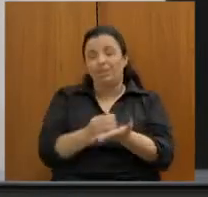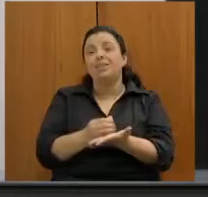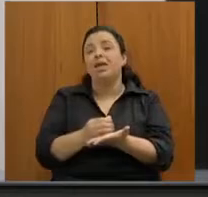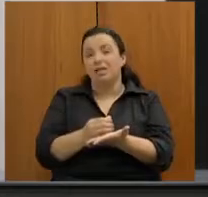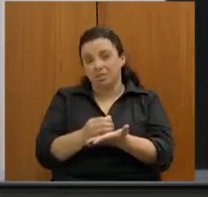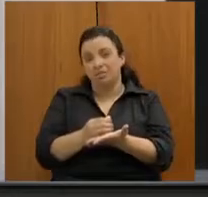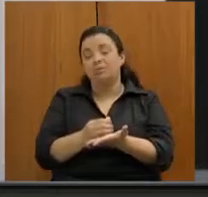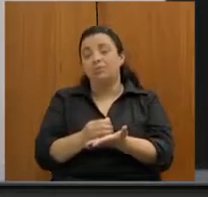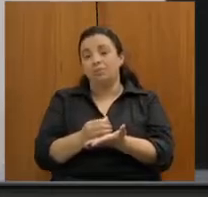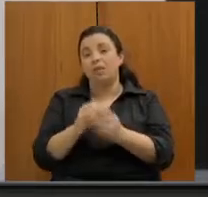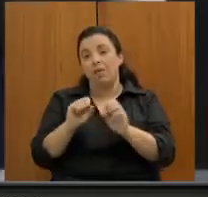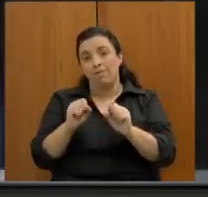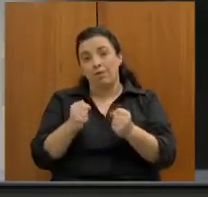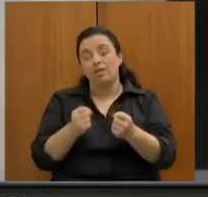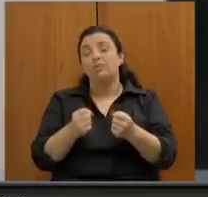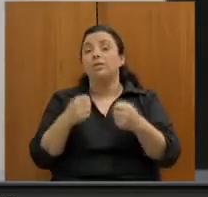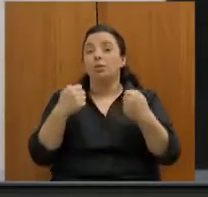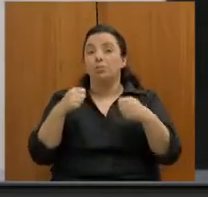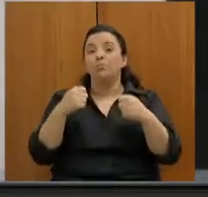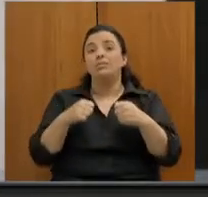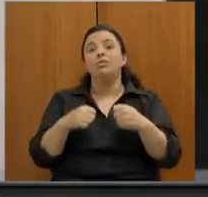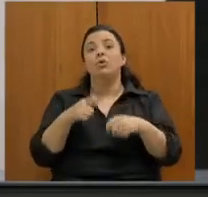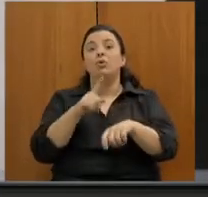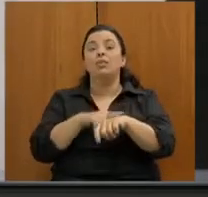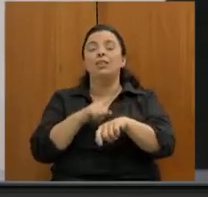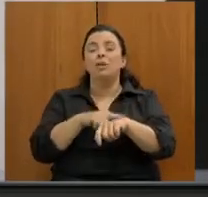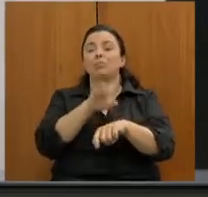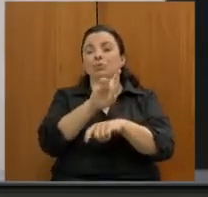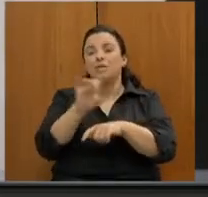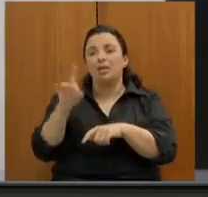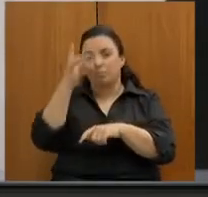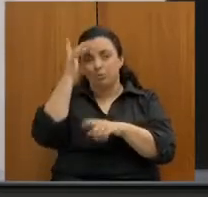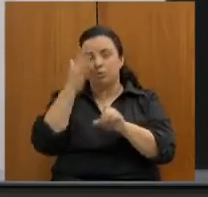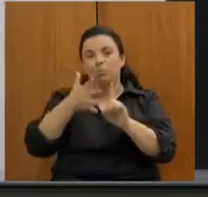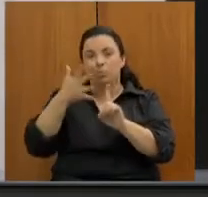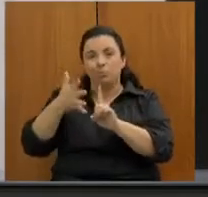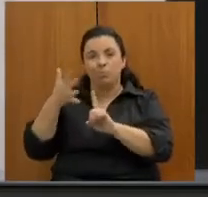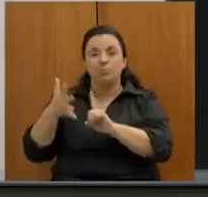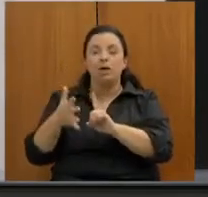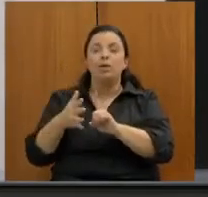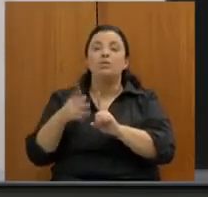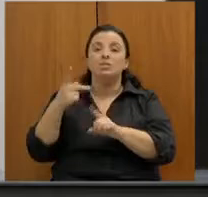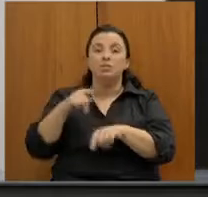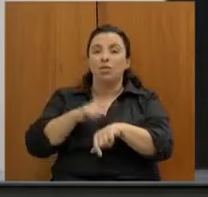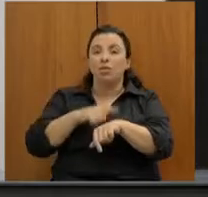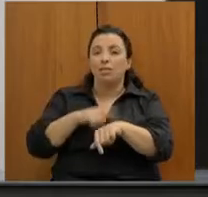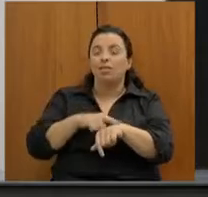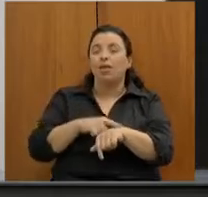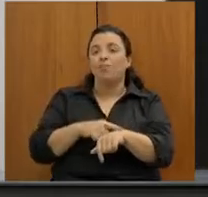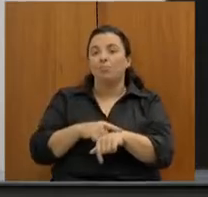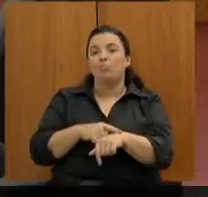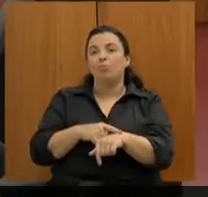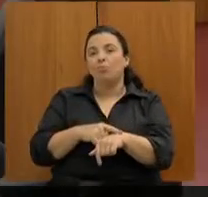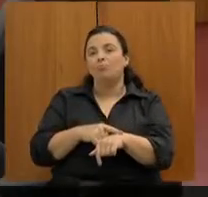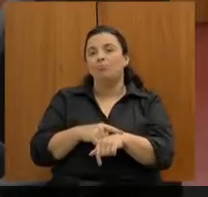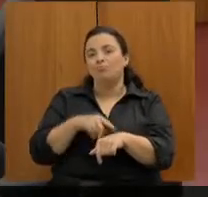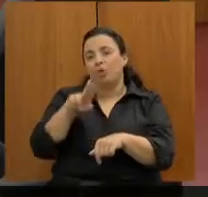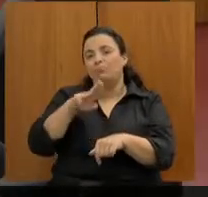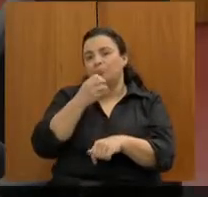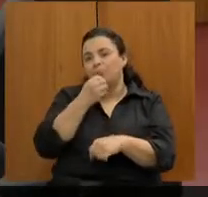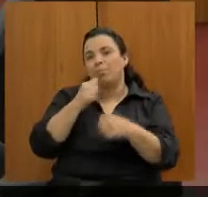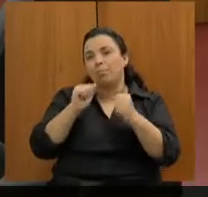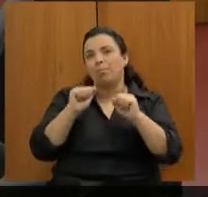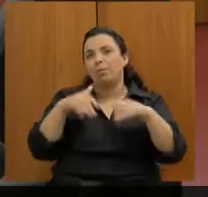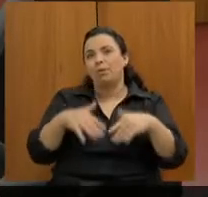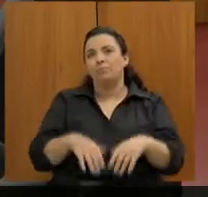banca então nós estamos aproveitar o tempo dessas mulheres maravilhosas estão comprometidos com a nossa causa muito obrigada viu gente Dra